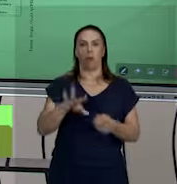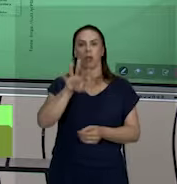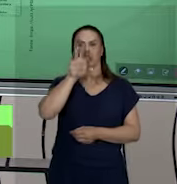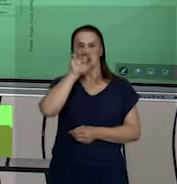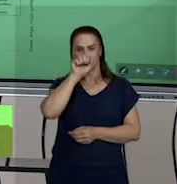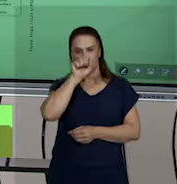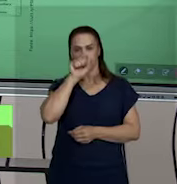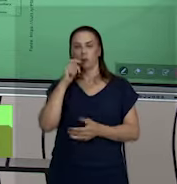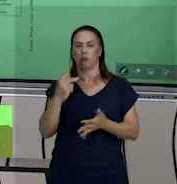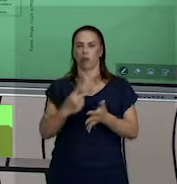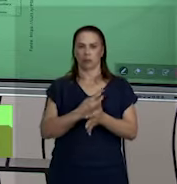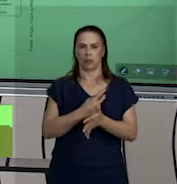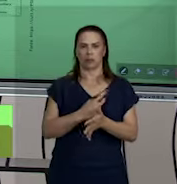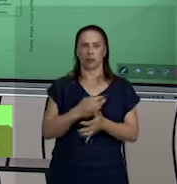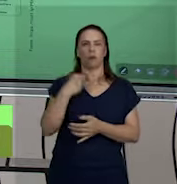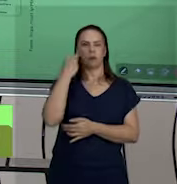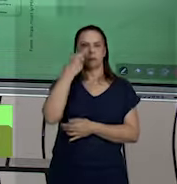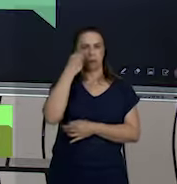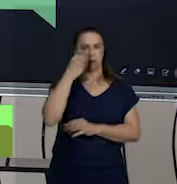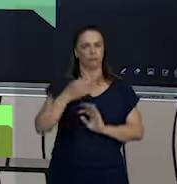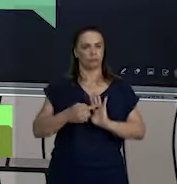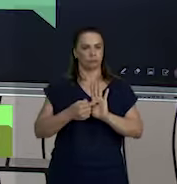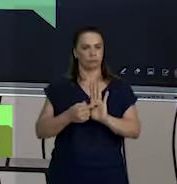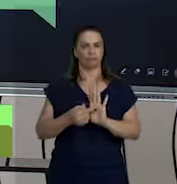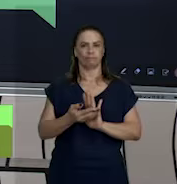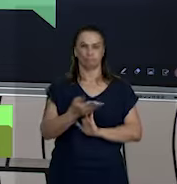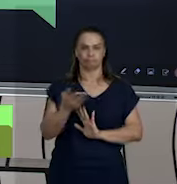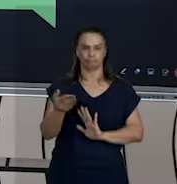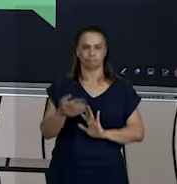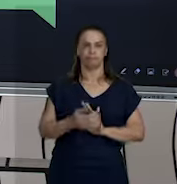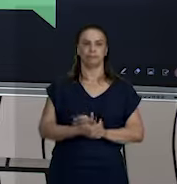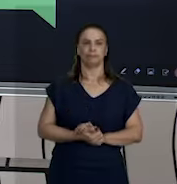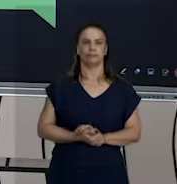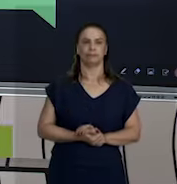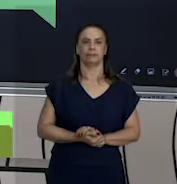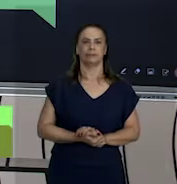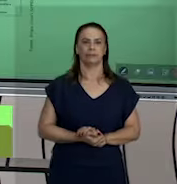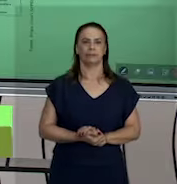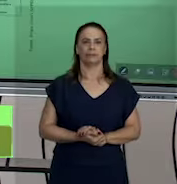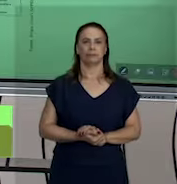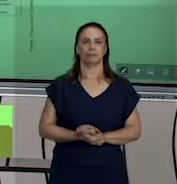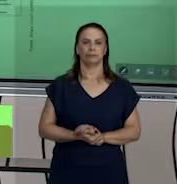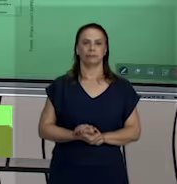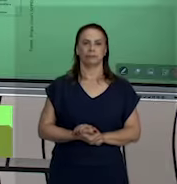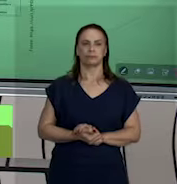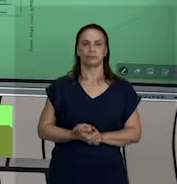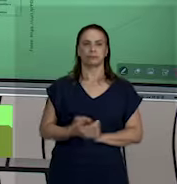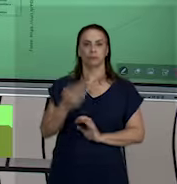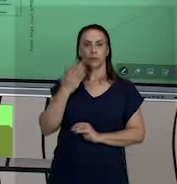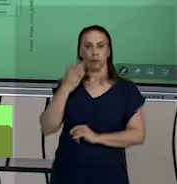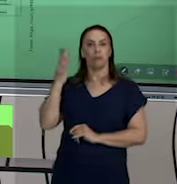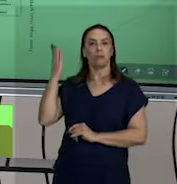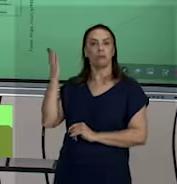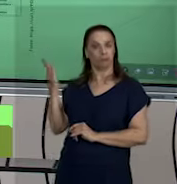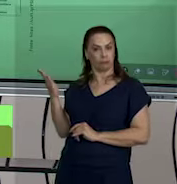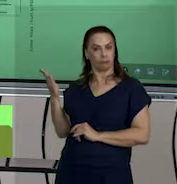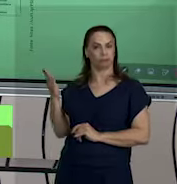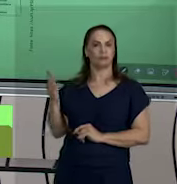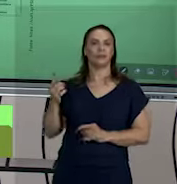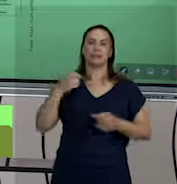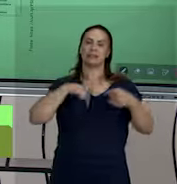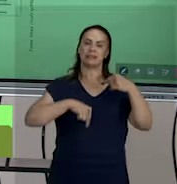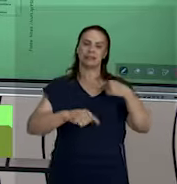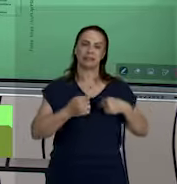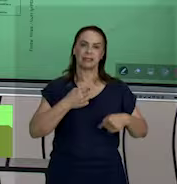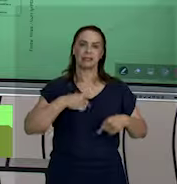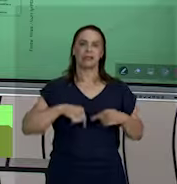experimento que eu trouxe para vocês, tá? Então, deixa eu voltar. esse é o sistema